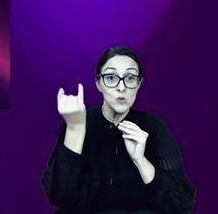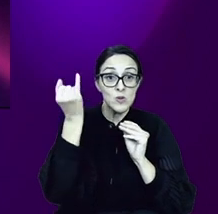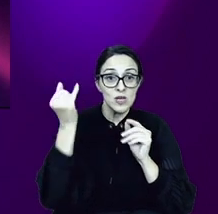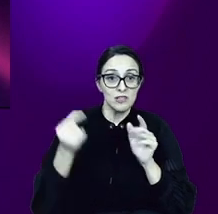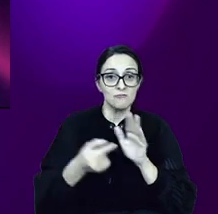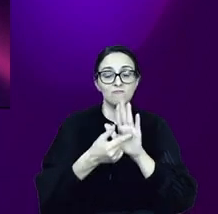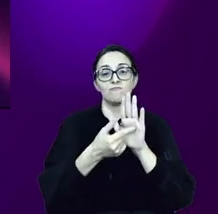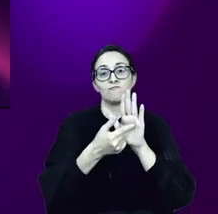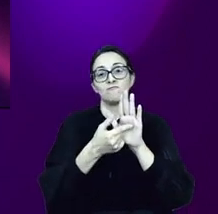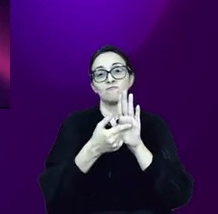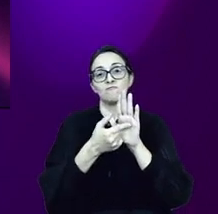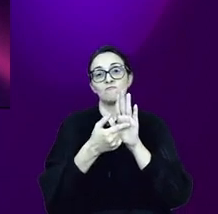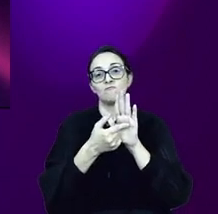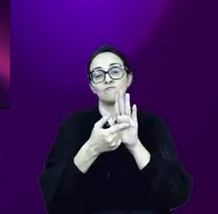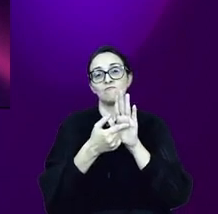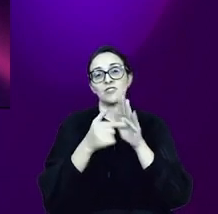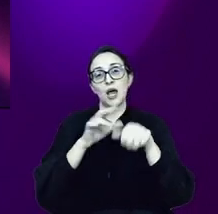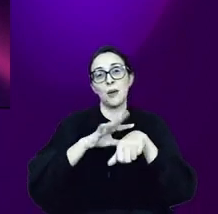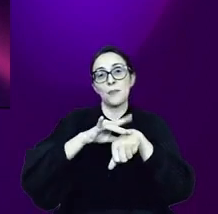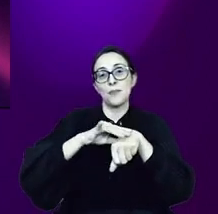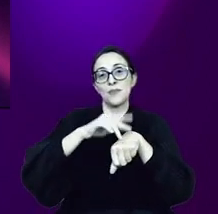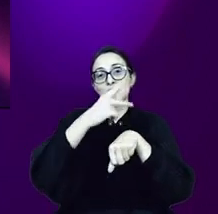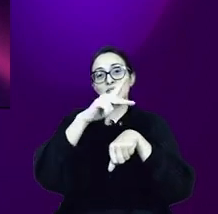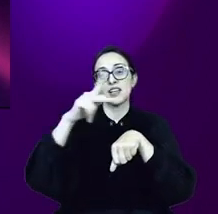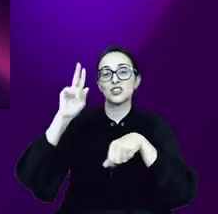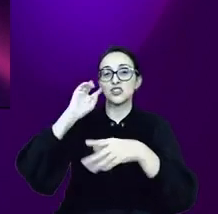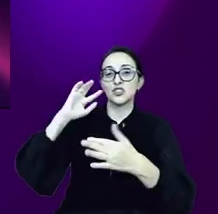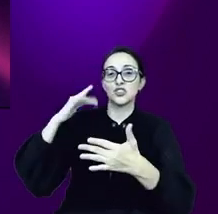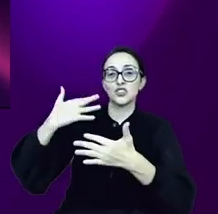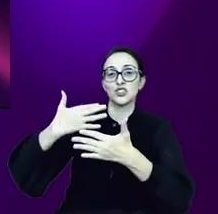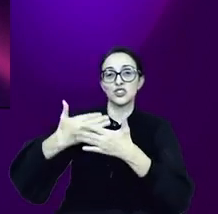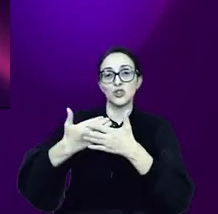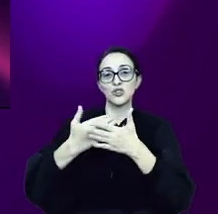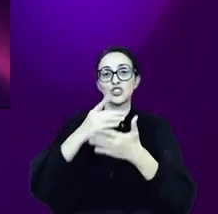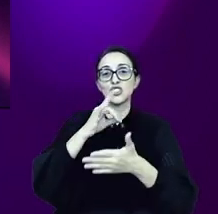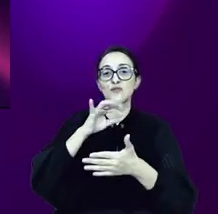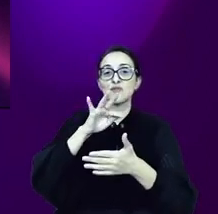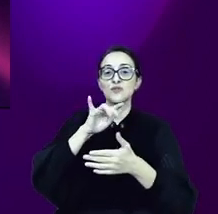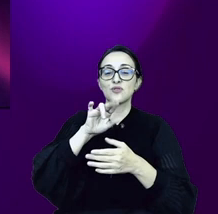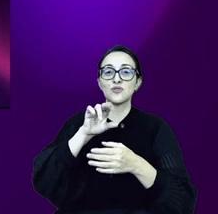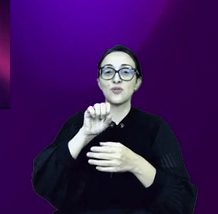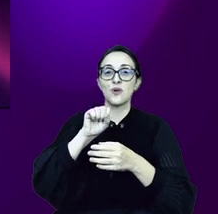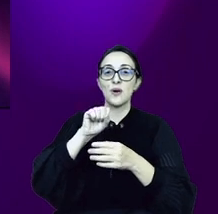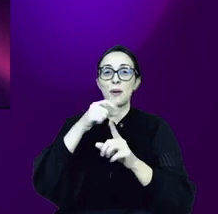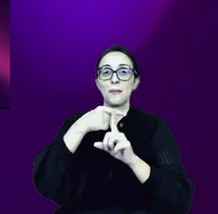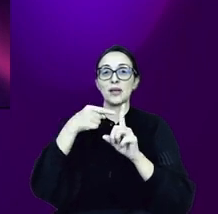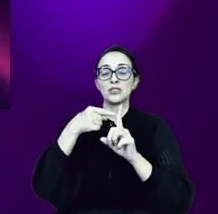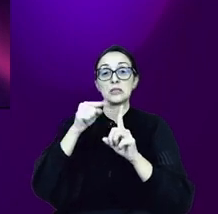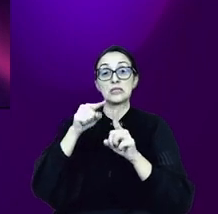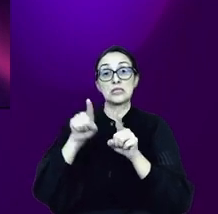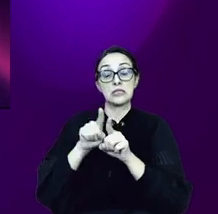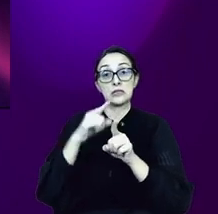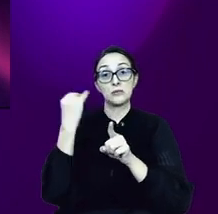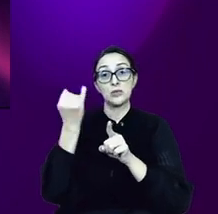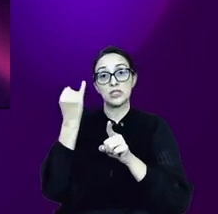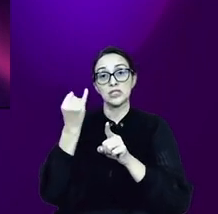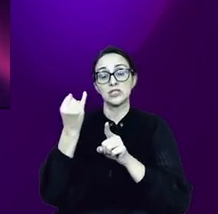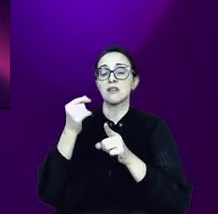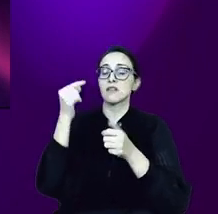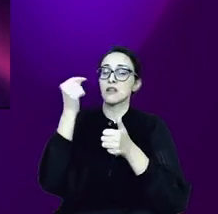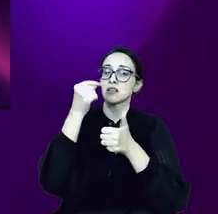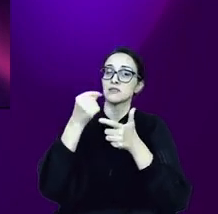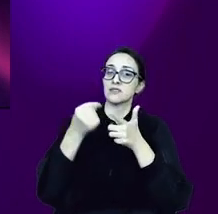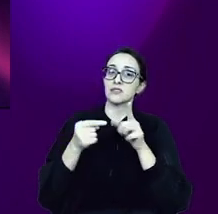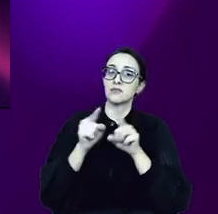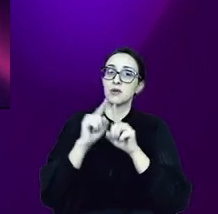classificação histopatológica dos gliomas ditos difusos de linha média. A importância disso é que, além, né, da classificação,